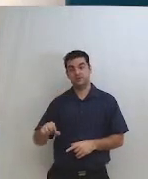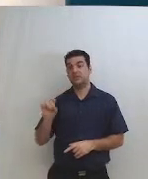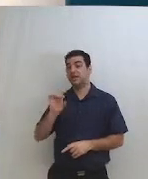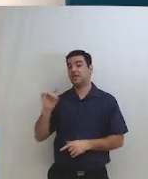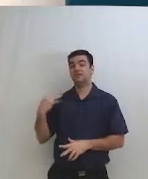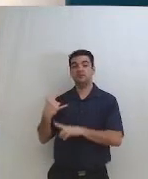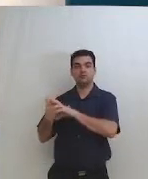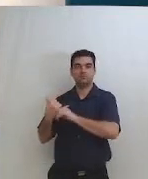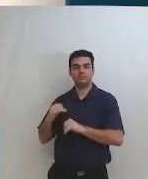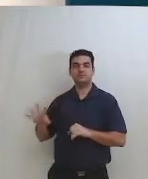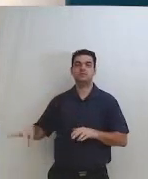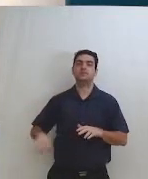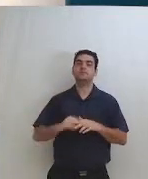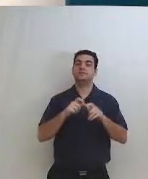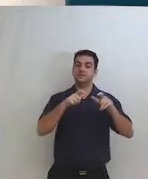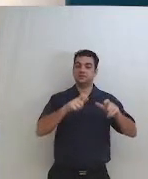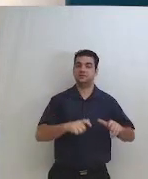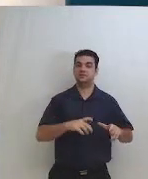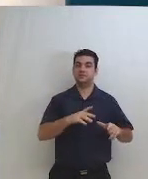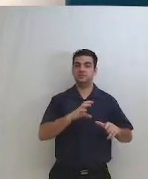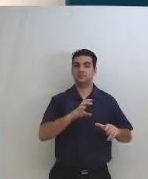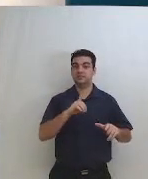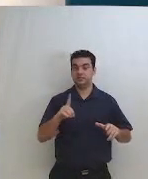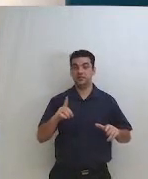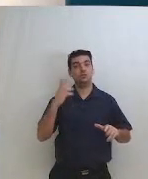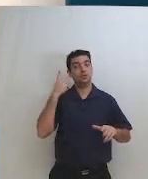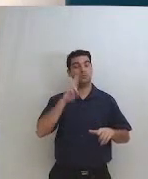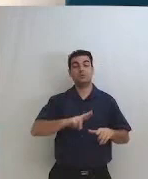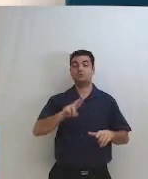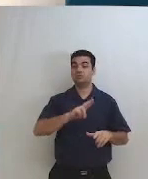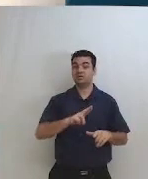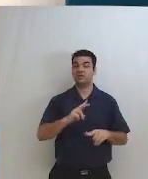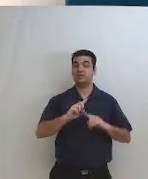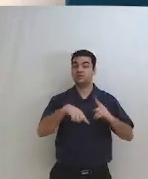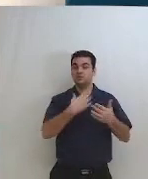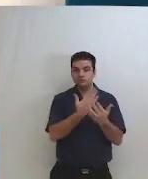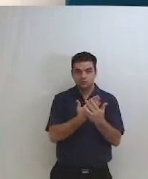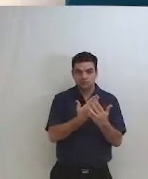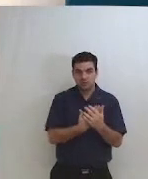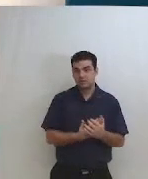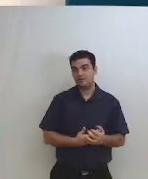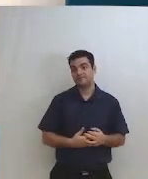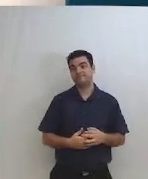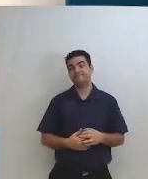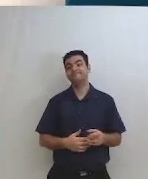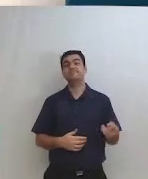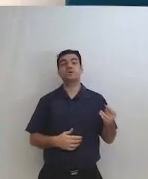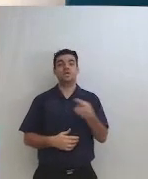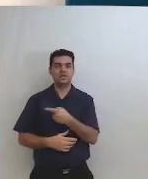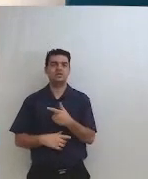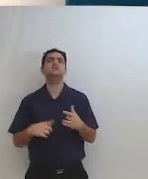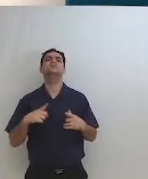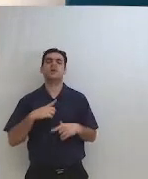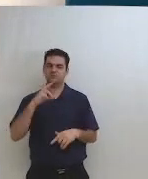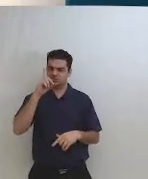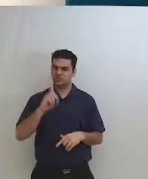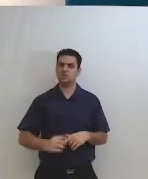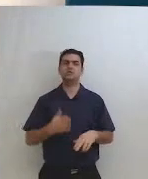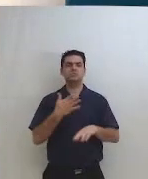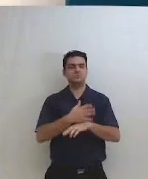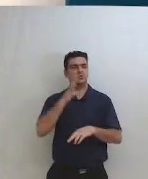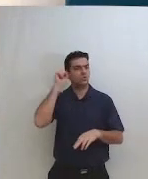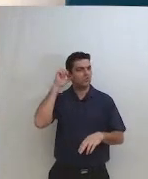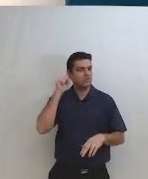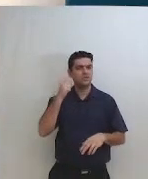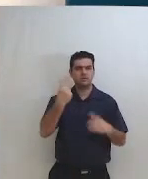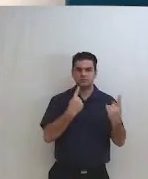CDs, suporte legítimo para tal finalidade, sendo que as partes tiveram amplo acesso às gravações e ao conteúdo total das conversas, não